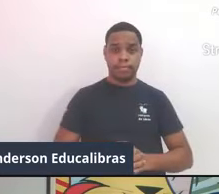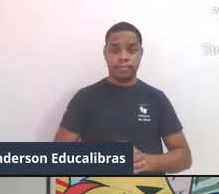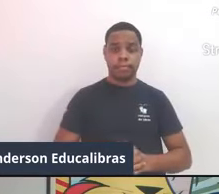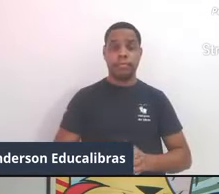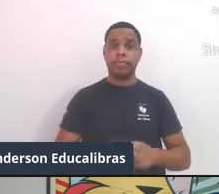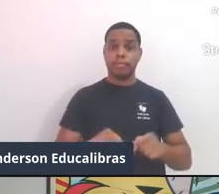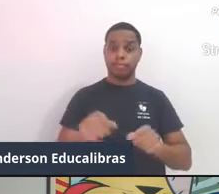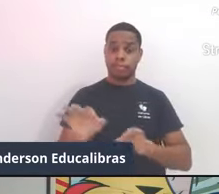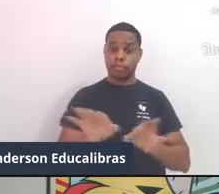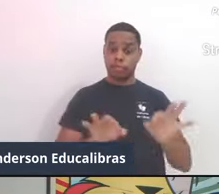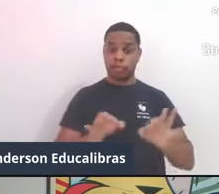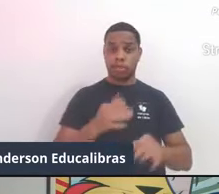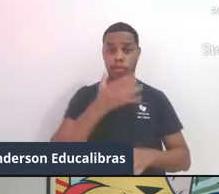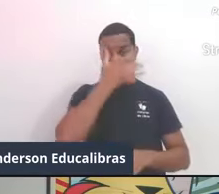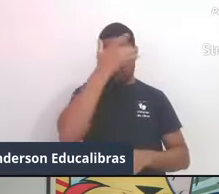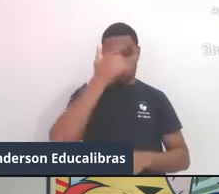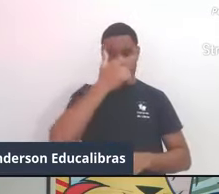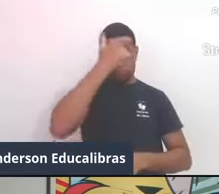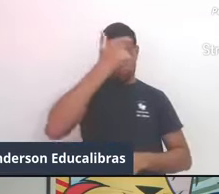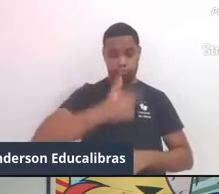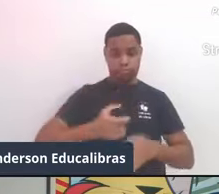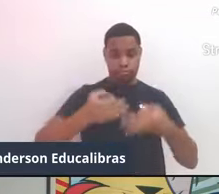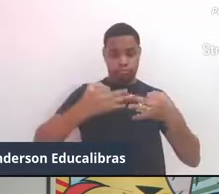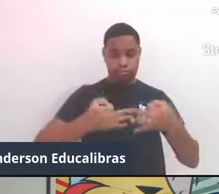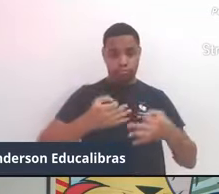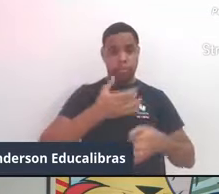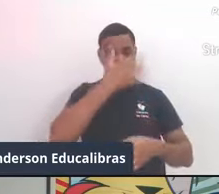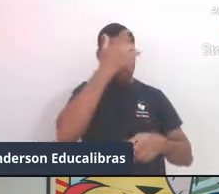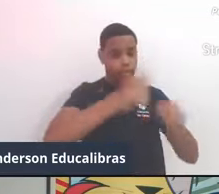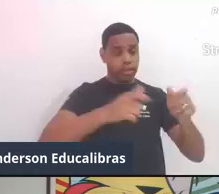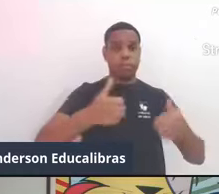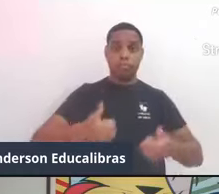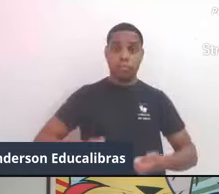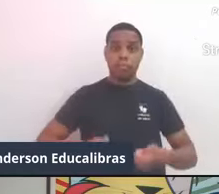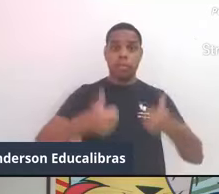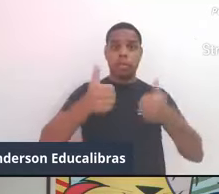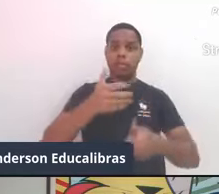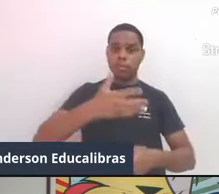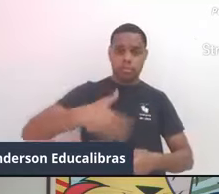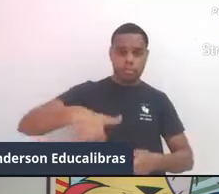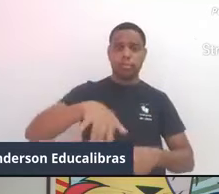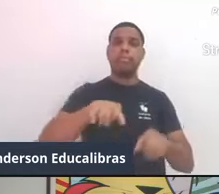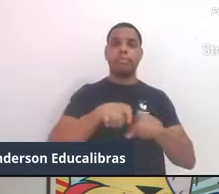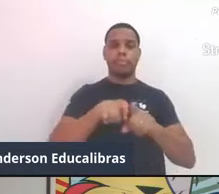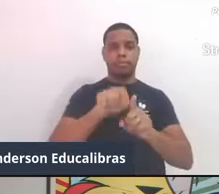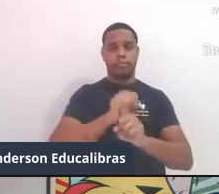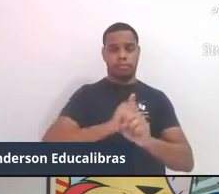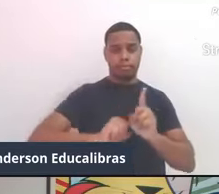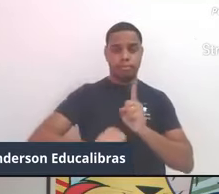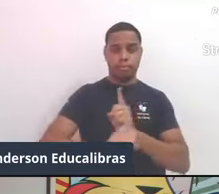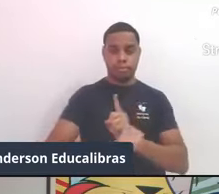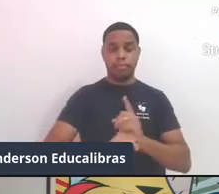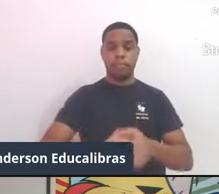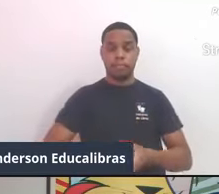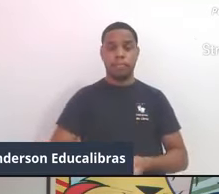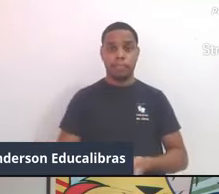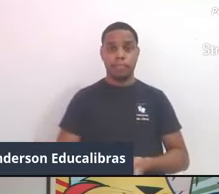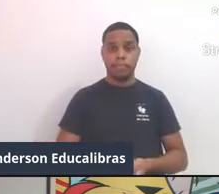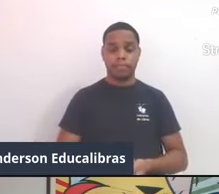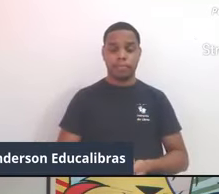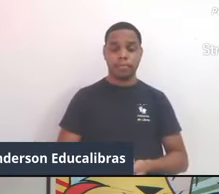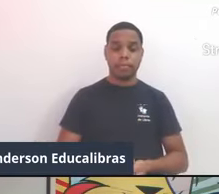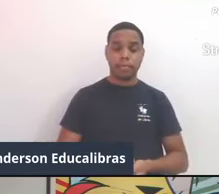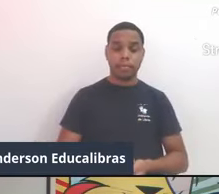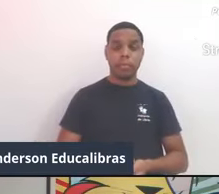de cidadania, de melhoria da vida das pessoas, de modo geral, e da sociedade como tal. E, para isso, toda